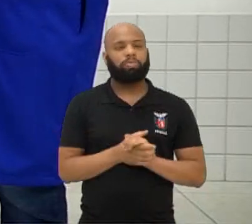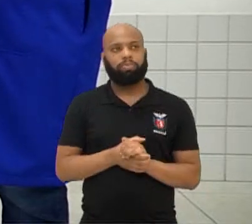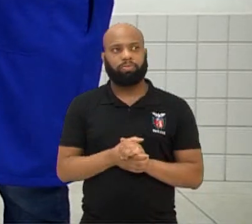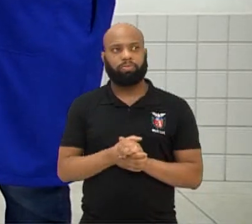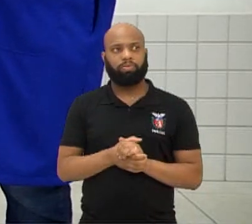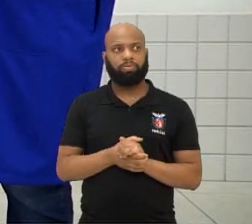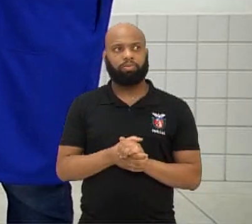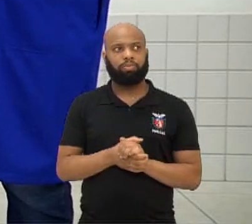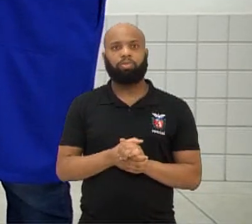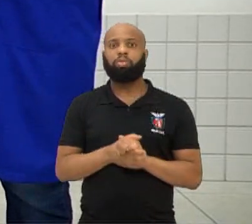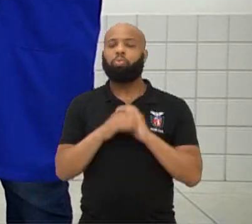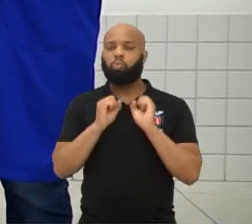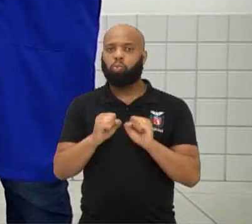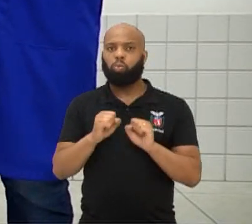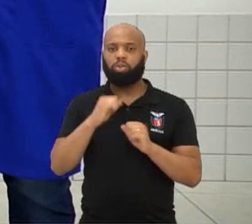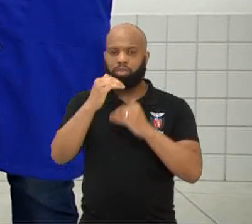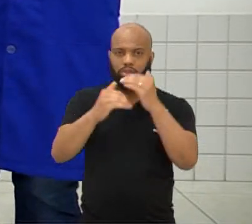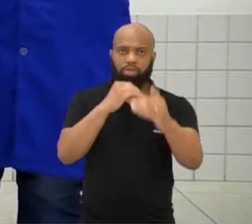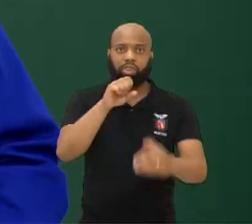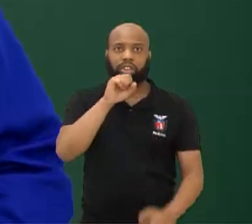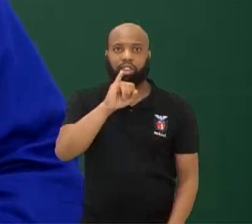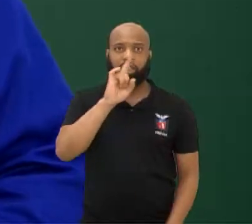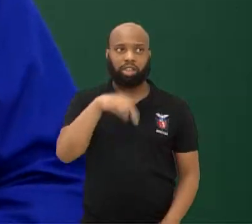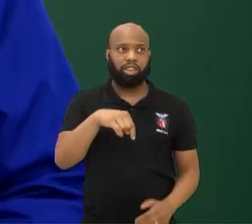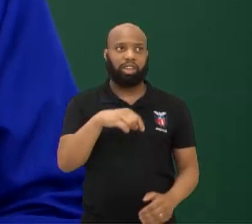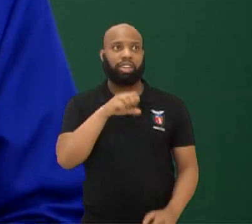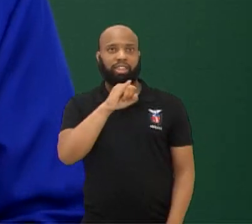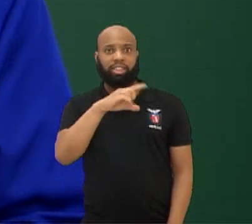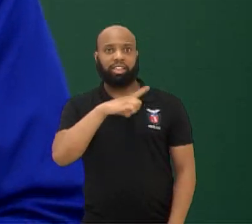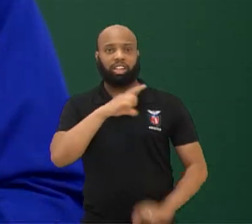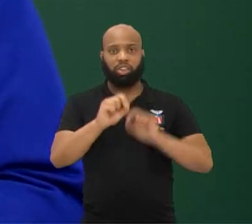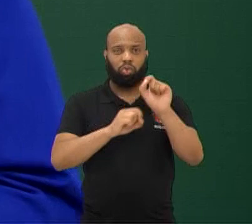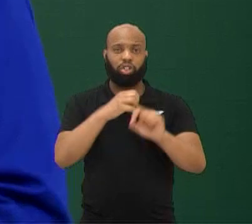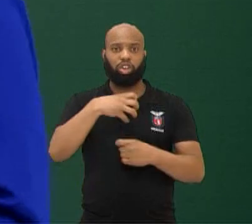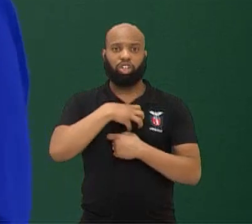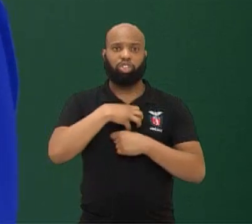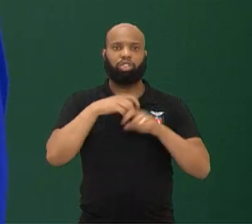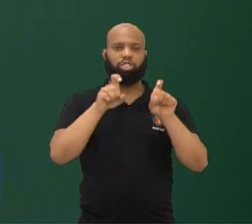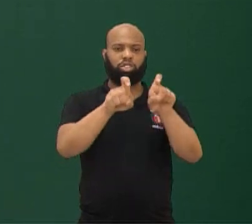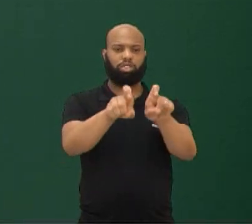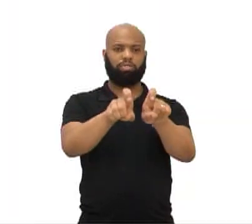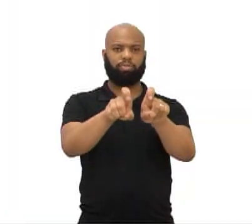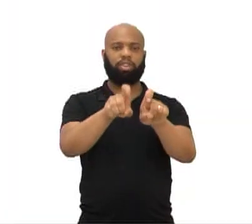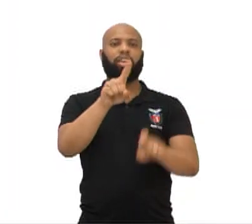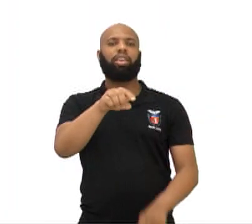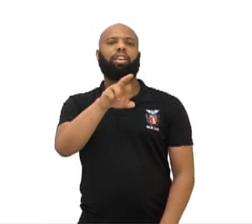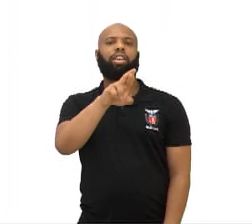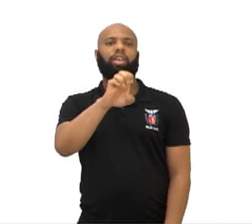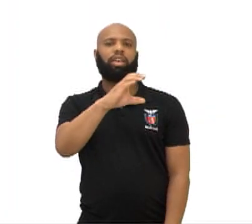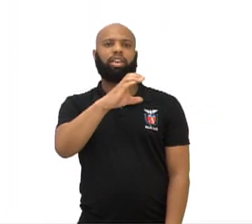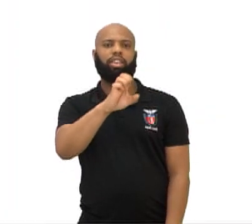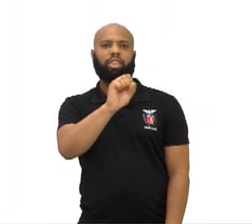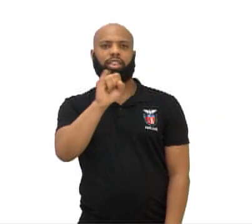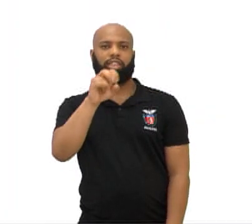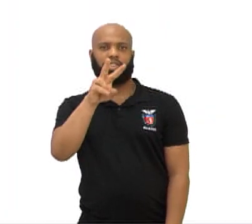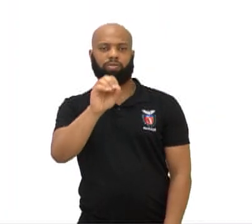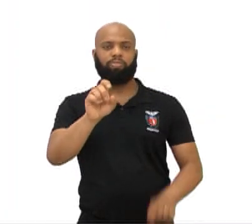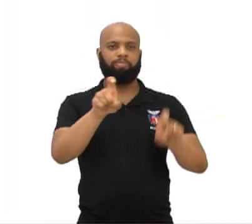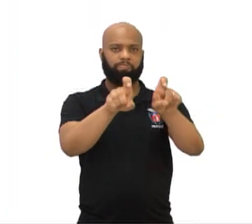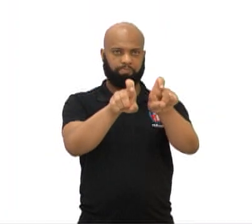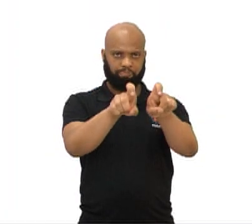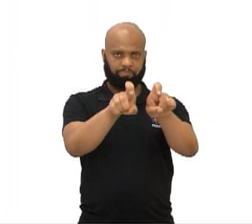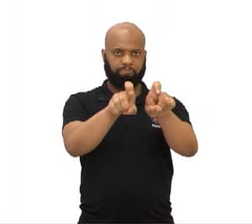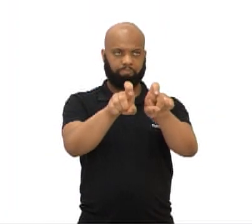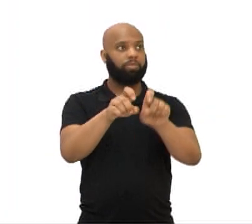e pode desenvolver daltonismo se ela for duplo recessivo, tá? Vamos observar aqui que quando eu tenho X desão,